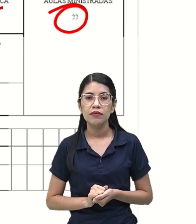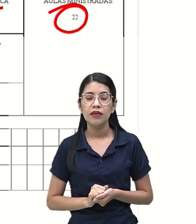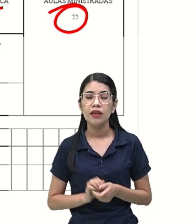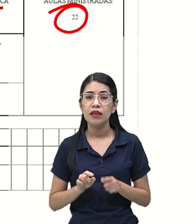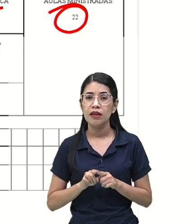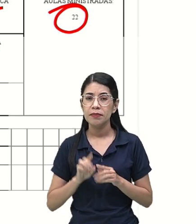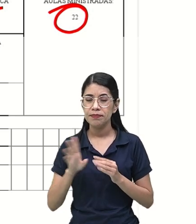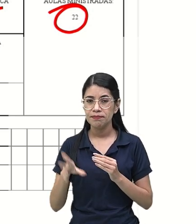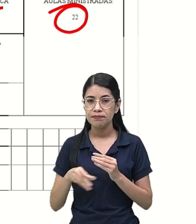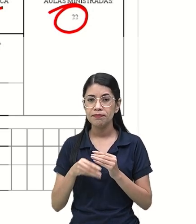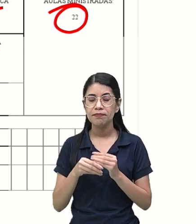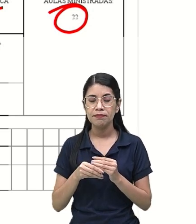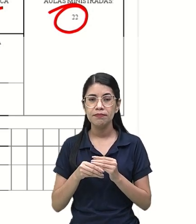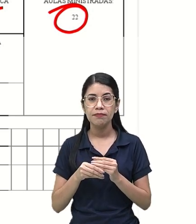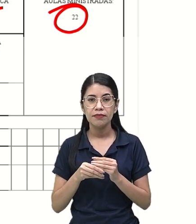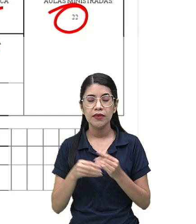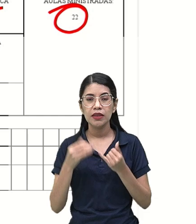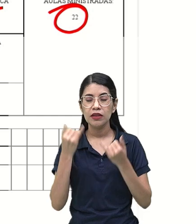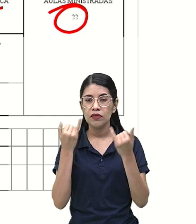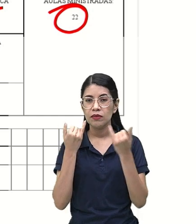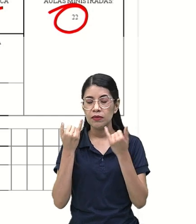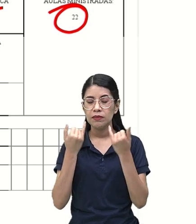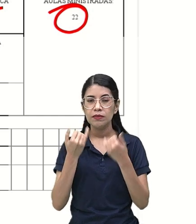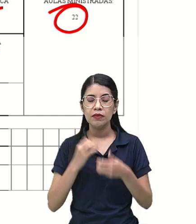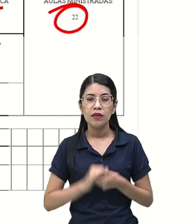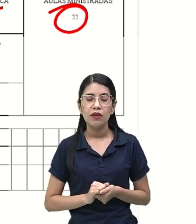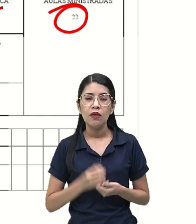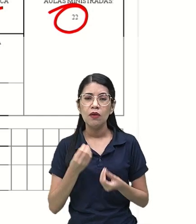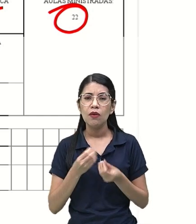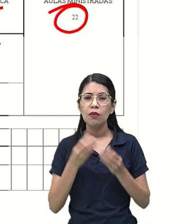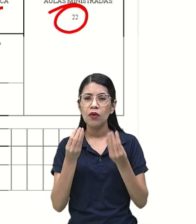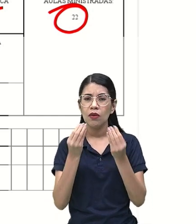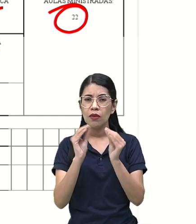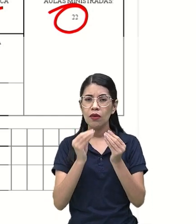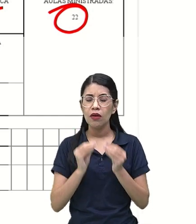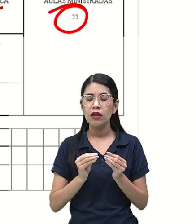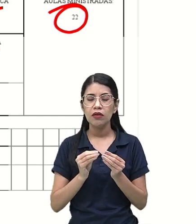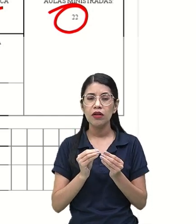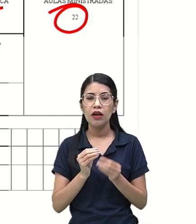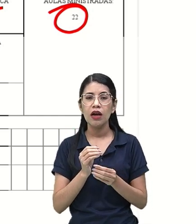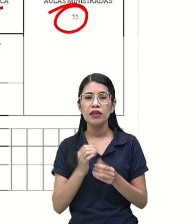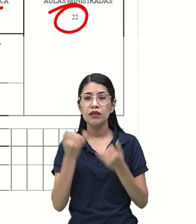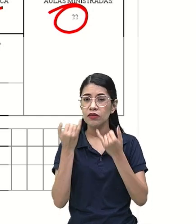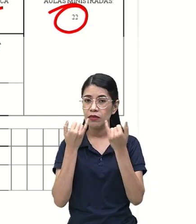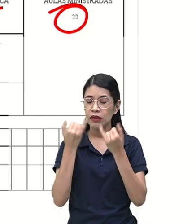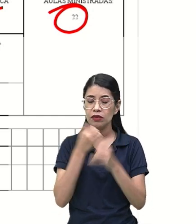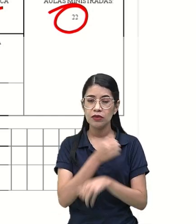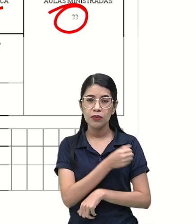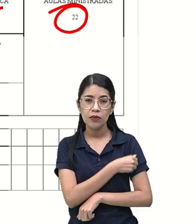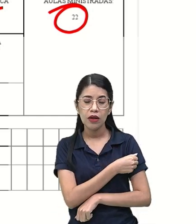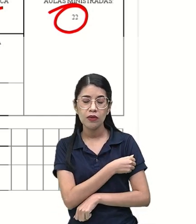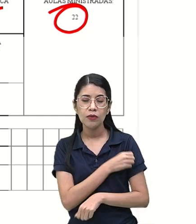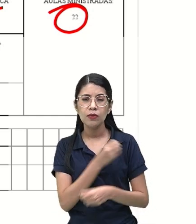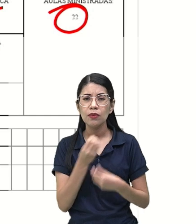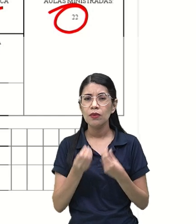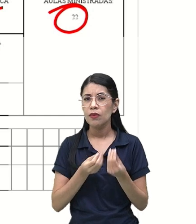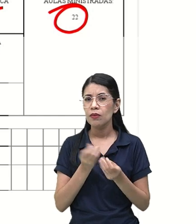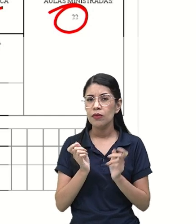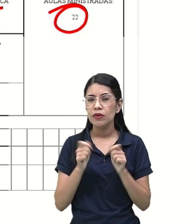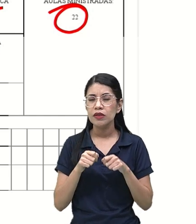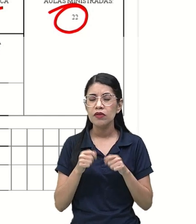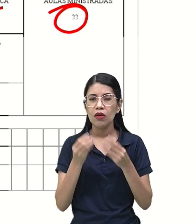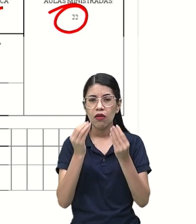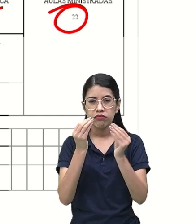reforçar um pouquinho também, Keila, é com relação ao preenchimento dos alunos, né? Vejam como é que é preenchido.